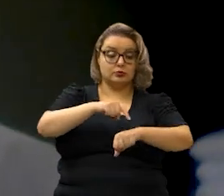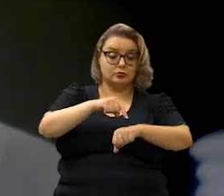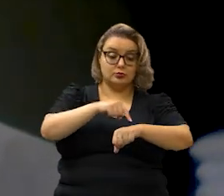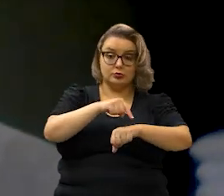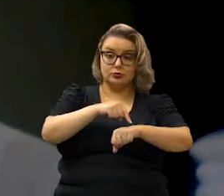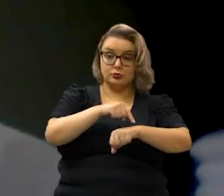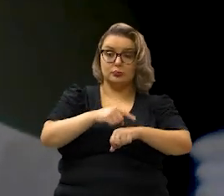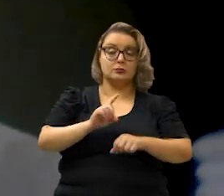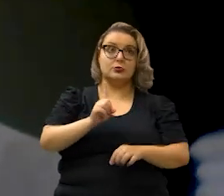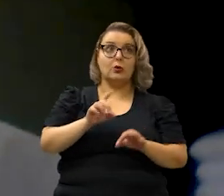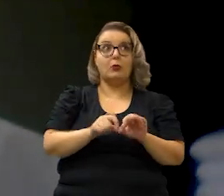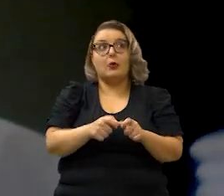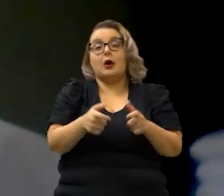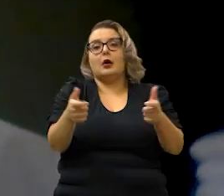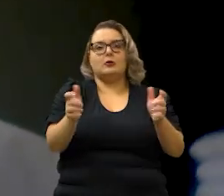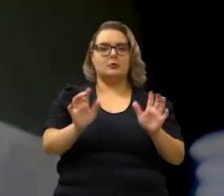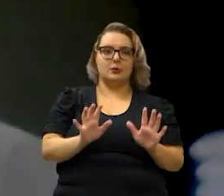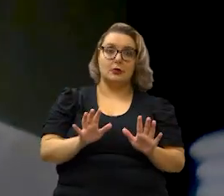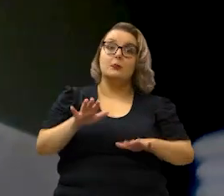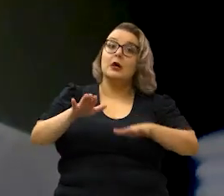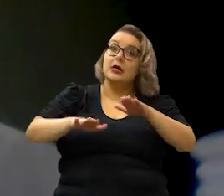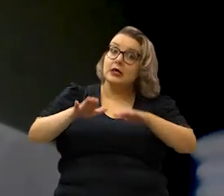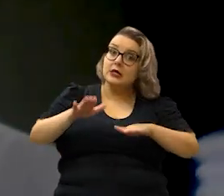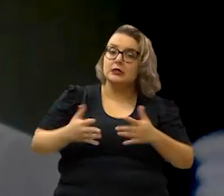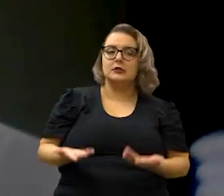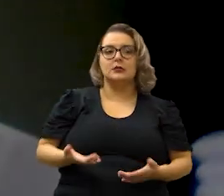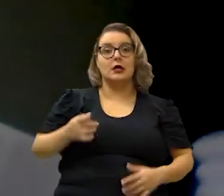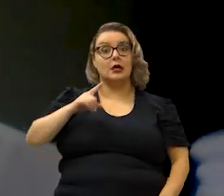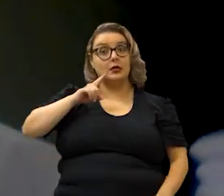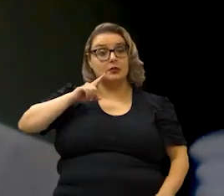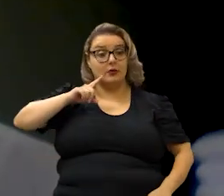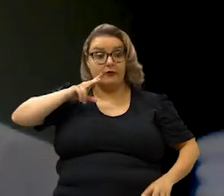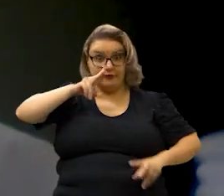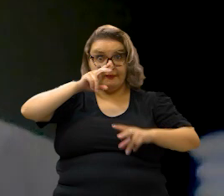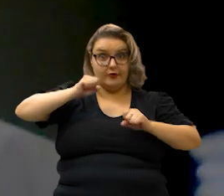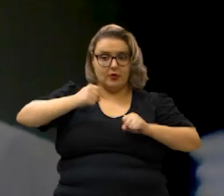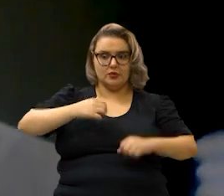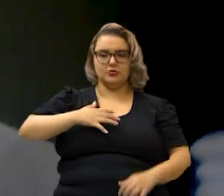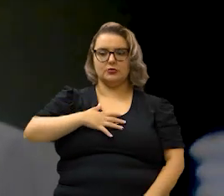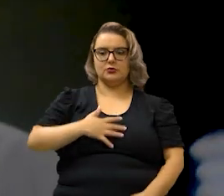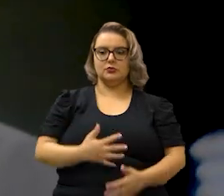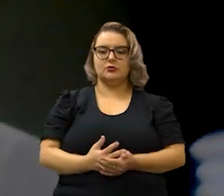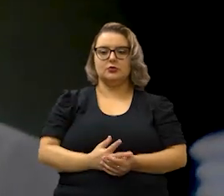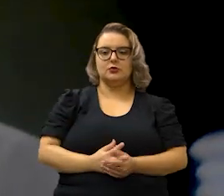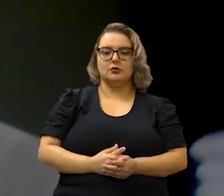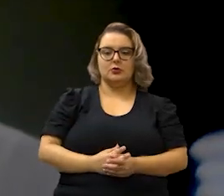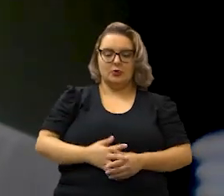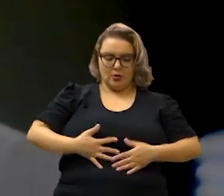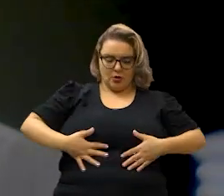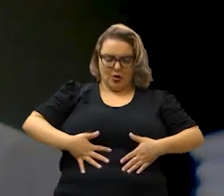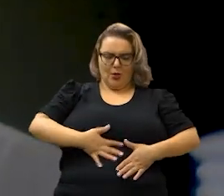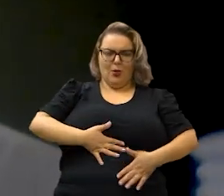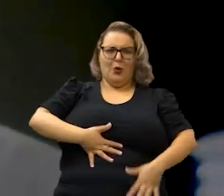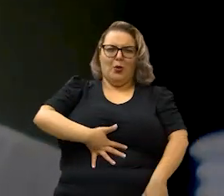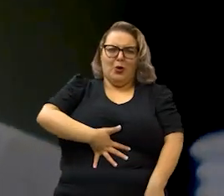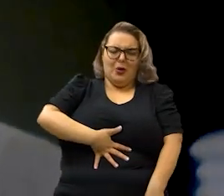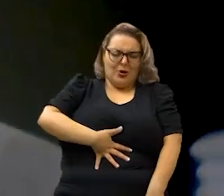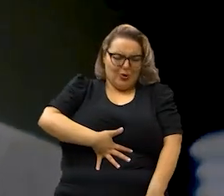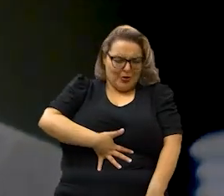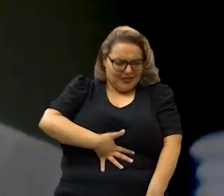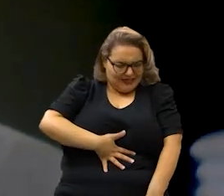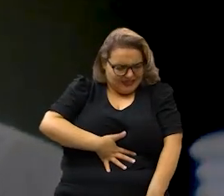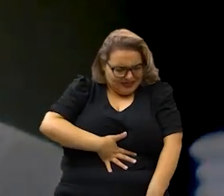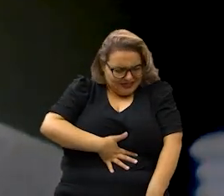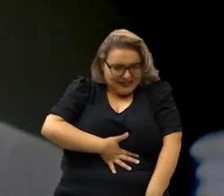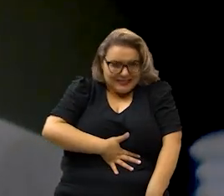não muito longa, mas muito intensa na região aqui do estômago, chamado